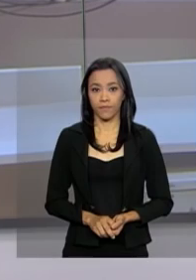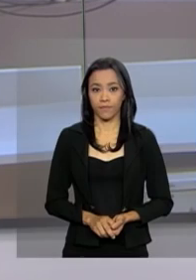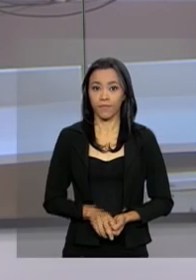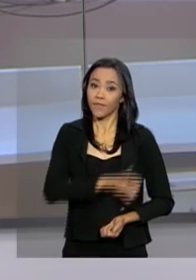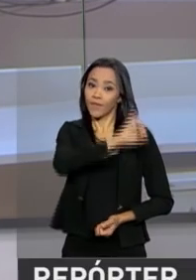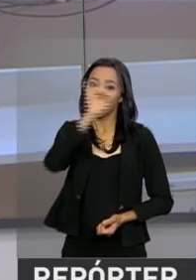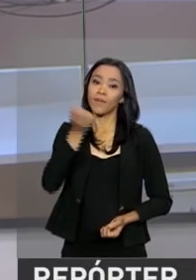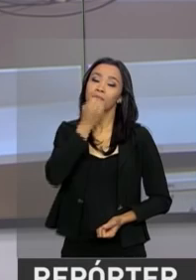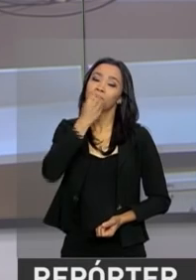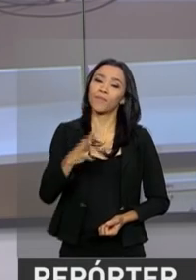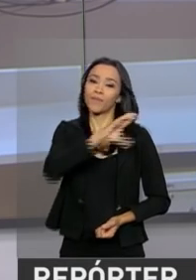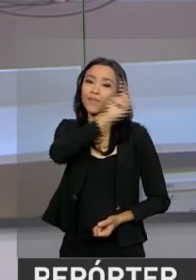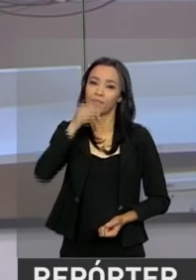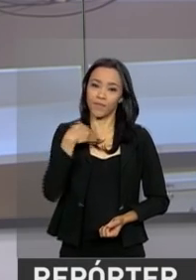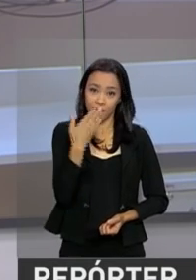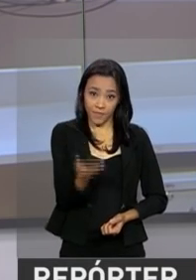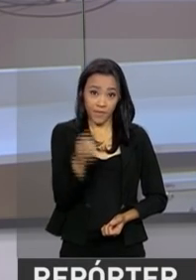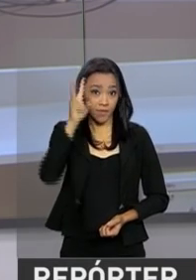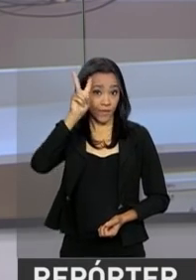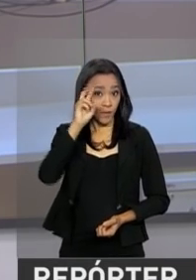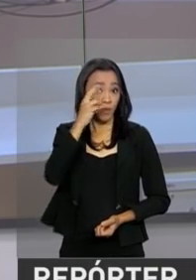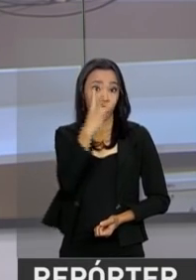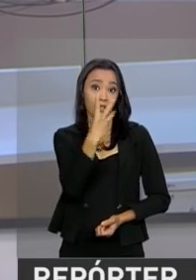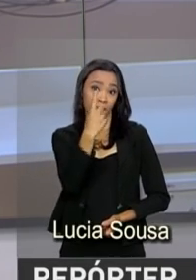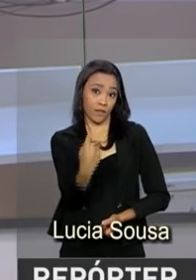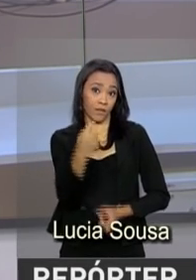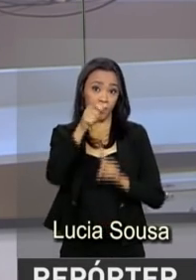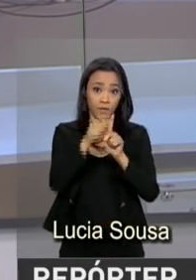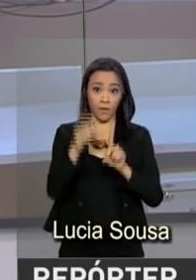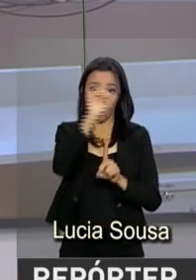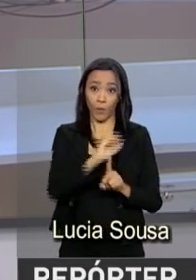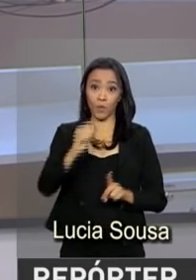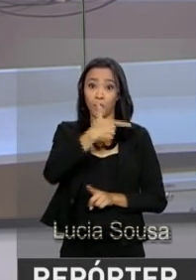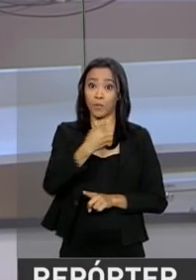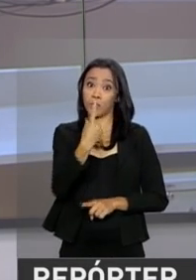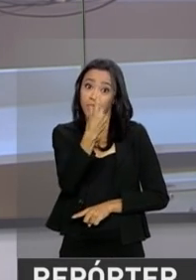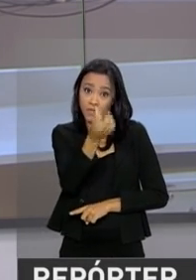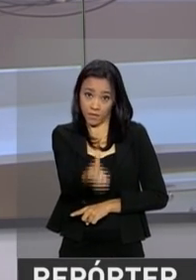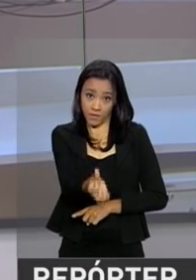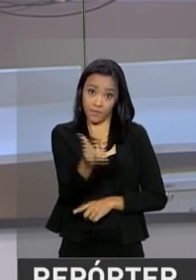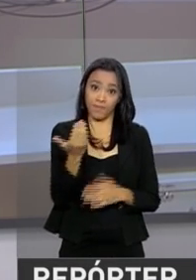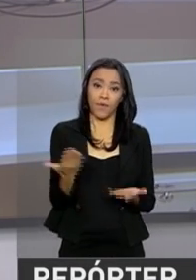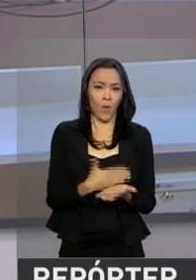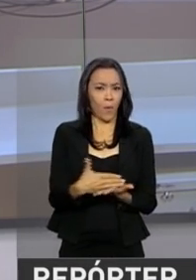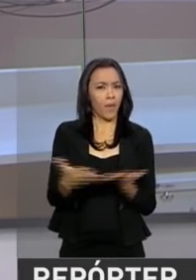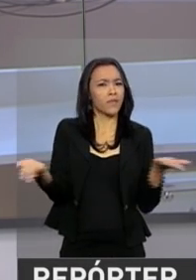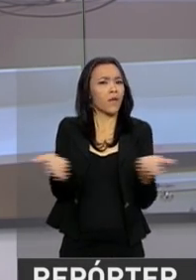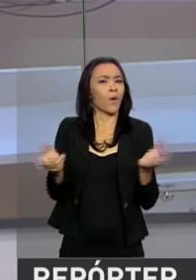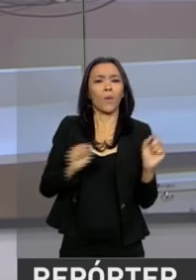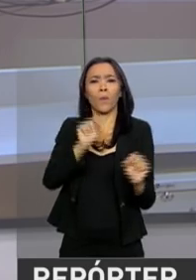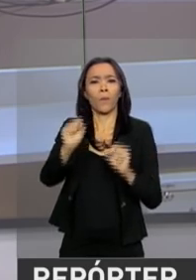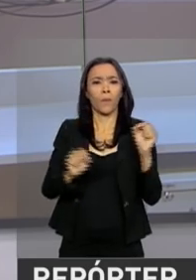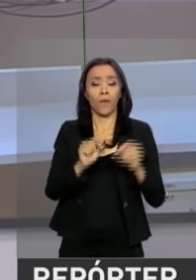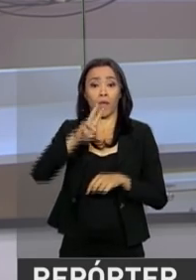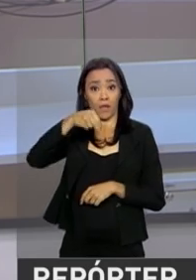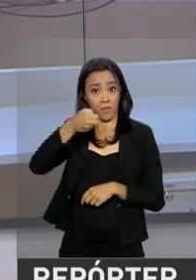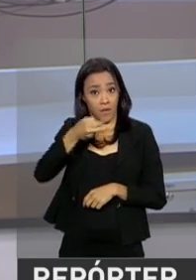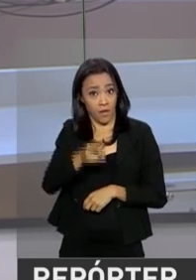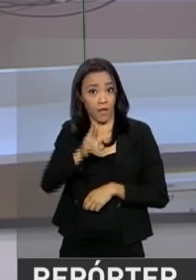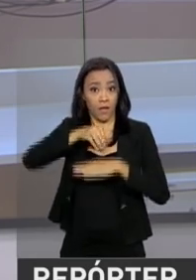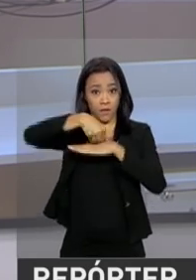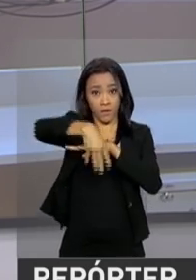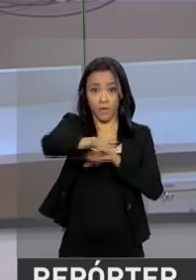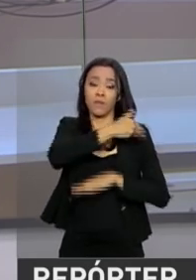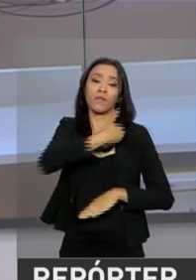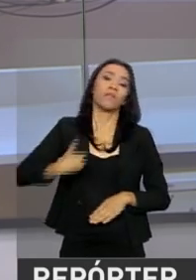Olá bom dia para você segunda-feira 31 de outubro de 2016 começa agora o repórter NBR com